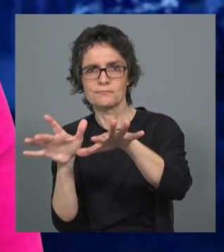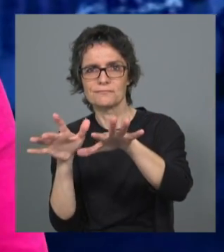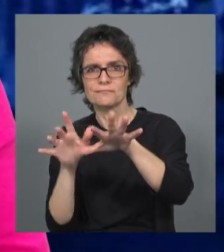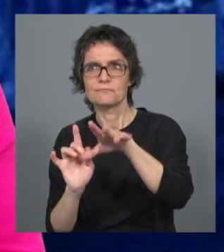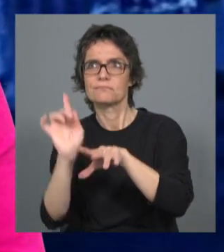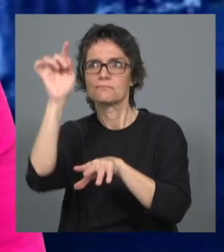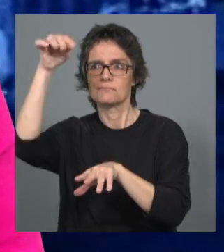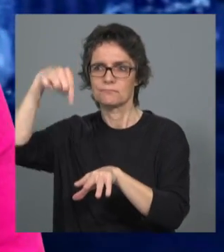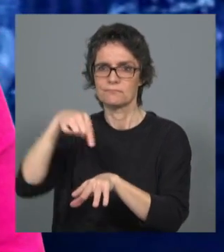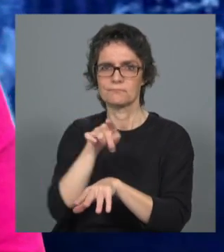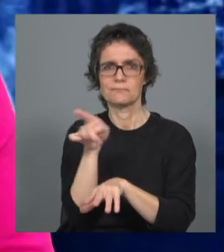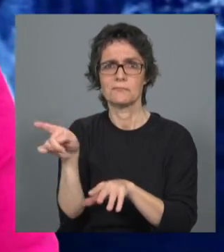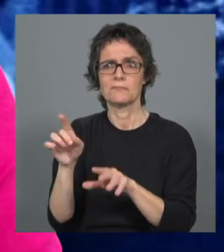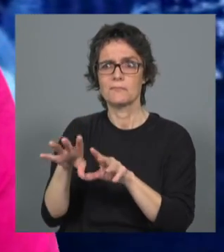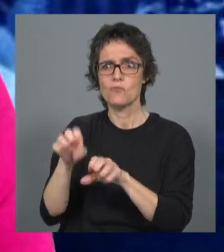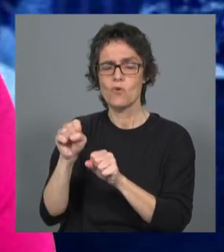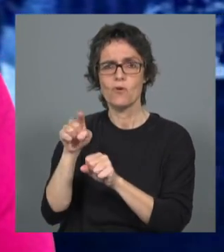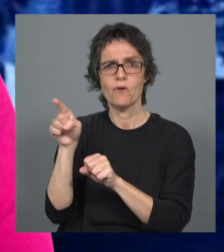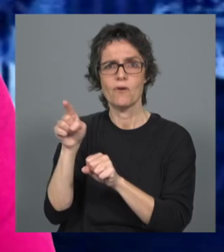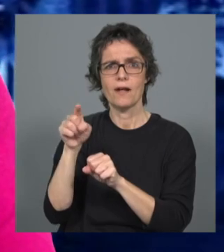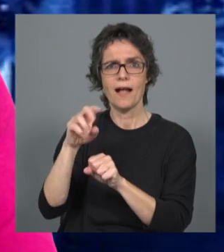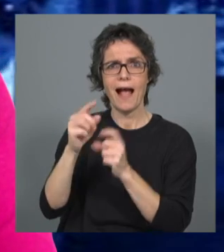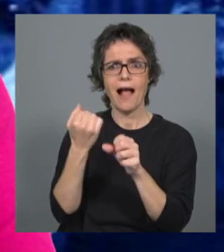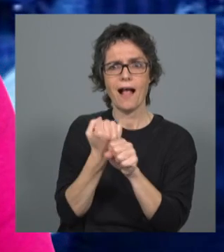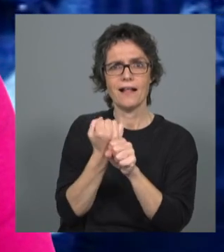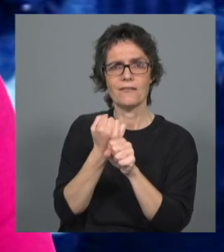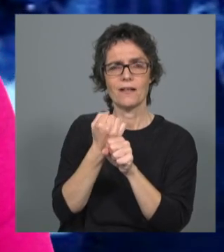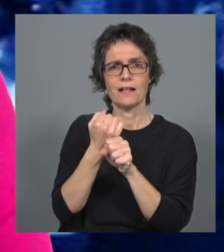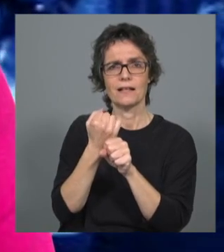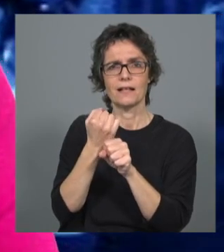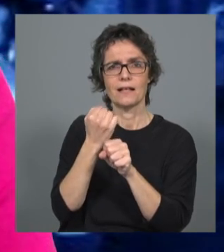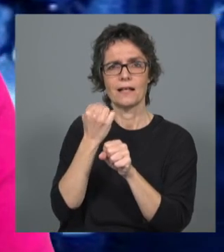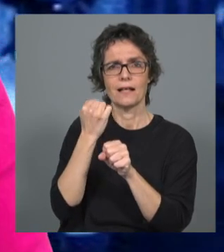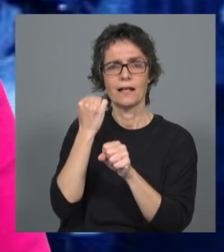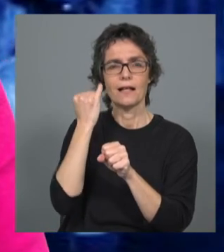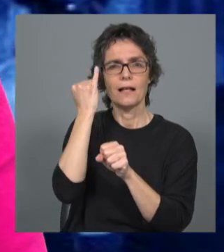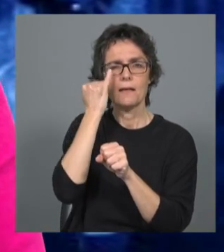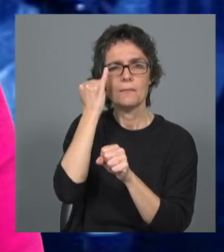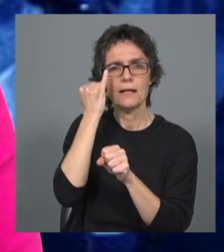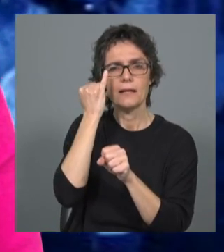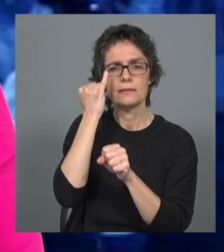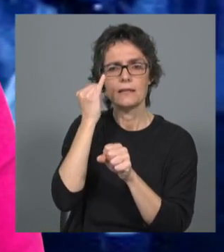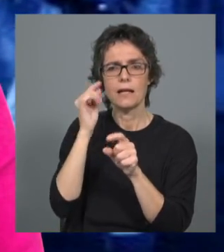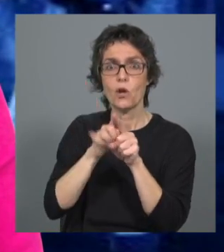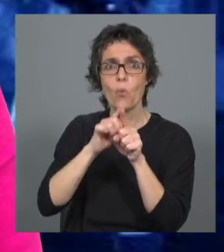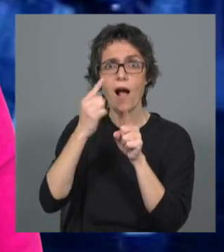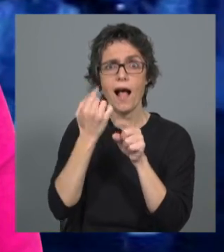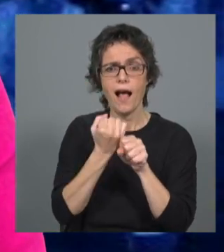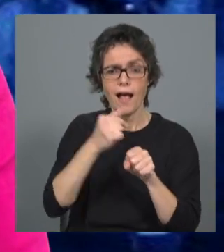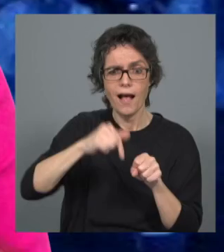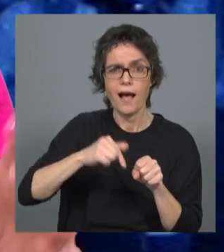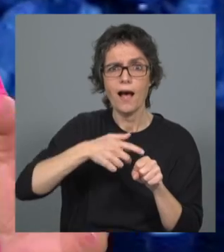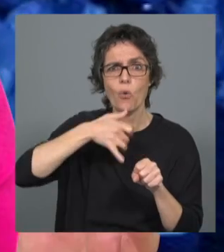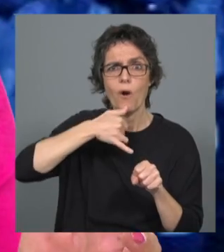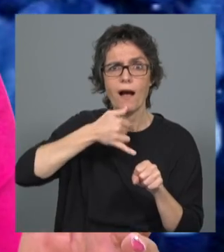aquilo que se faz em Bragança é o mesmo que se faz no Algarve. E mostra que